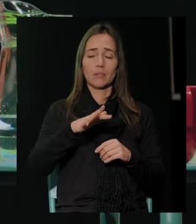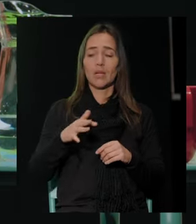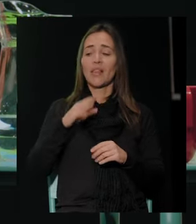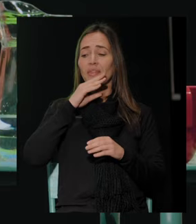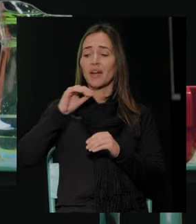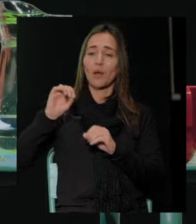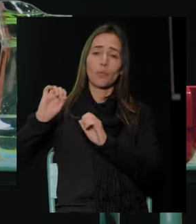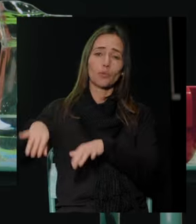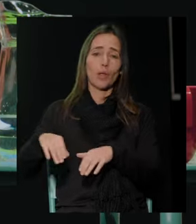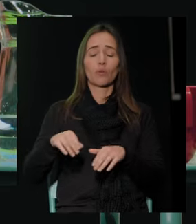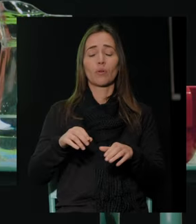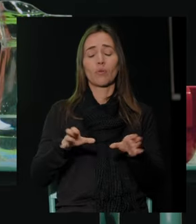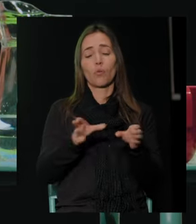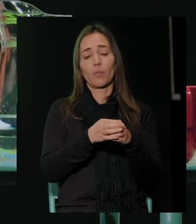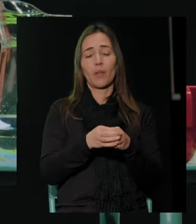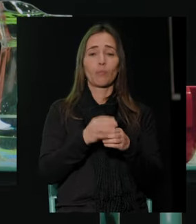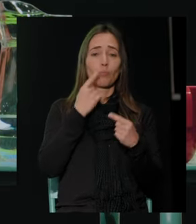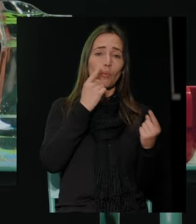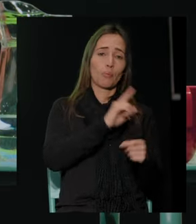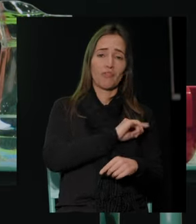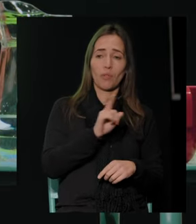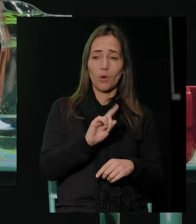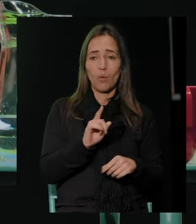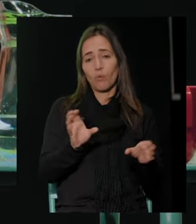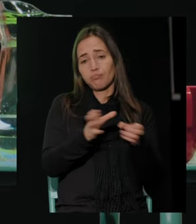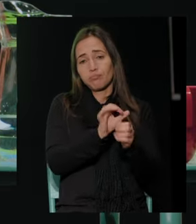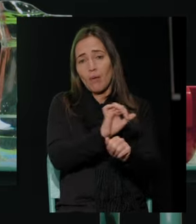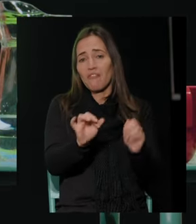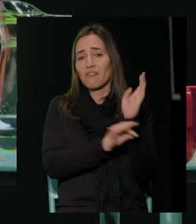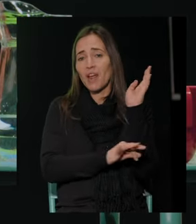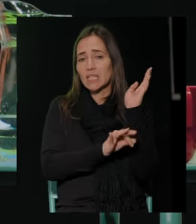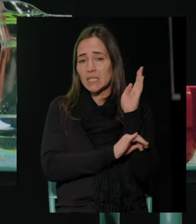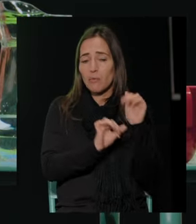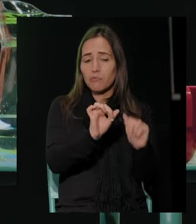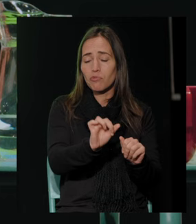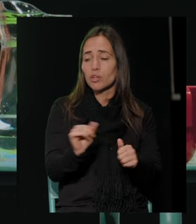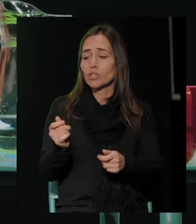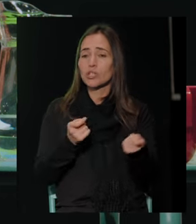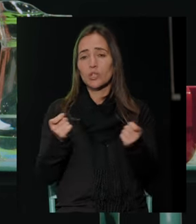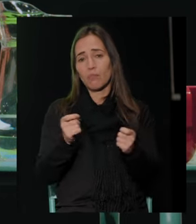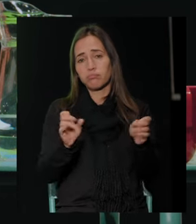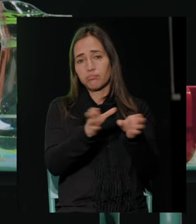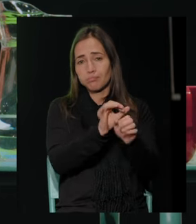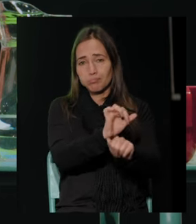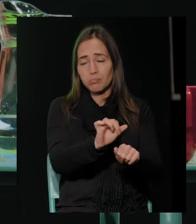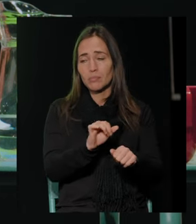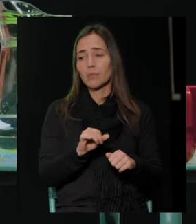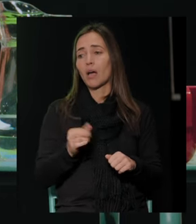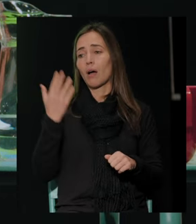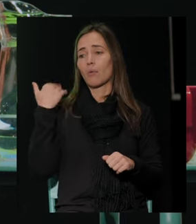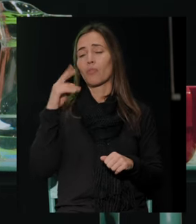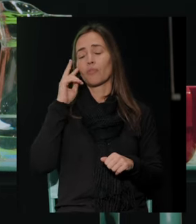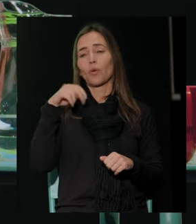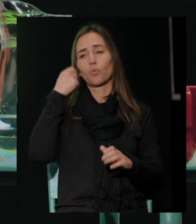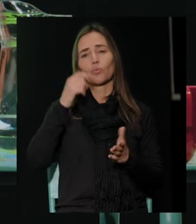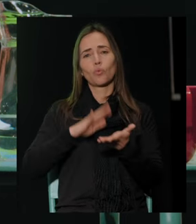terrenos comunitários, não é? Não são públicos nem privados, pertencem à comunidade, à freguesia, e são geridos de maneira comunitária. E eu vi há pouco tempo um documentário